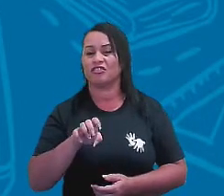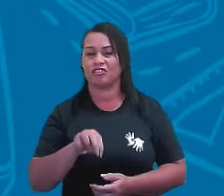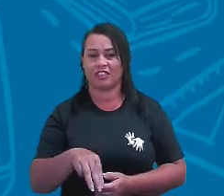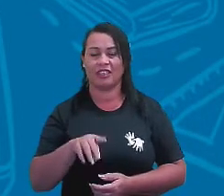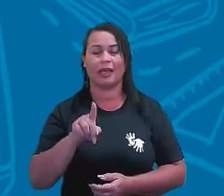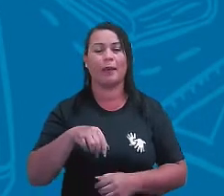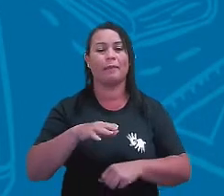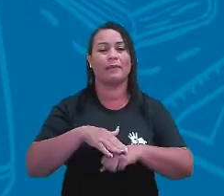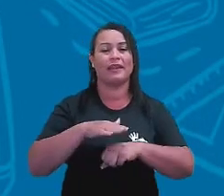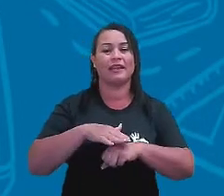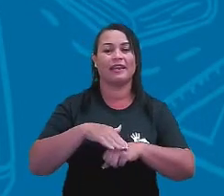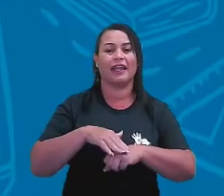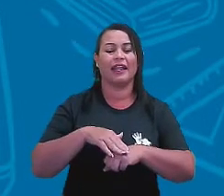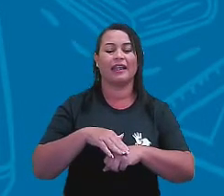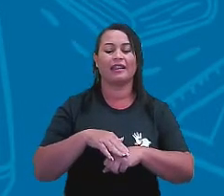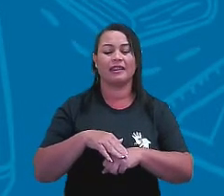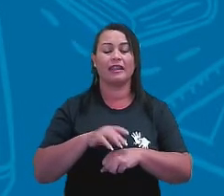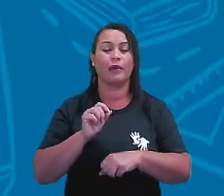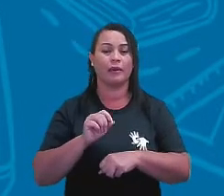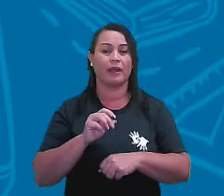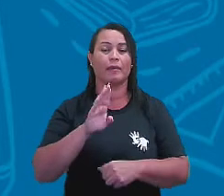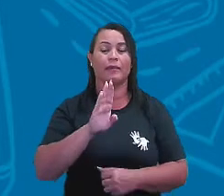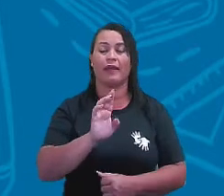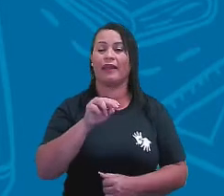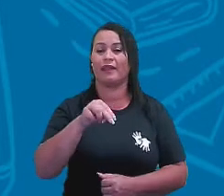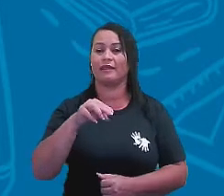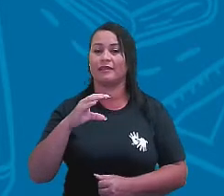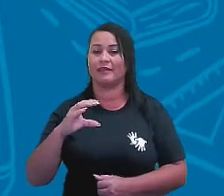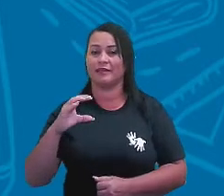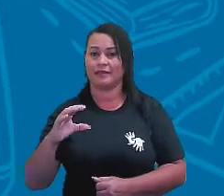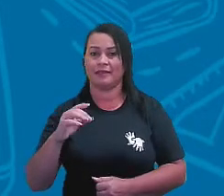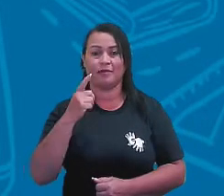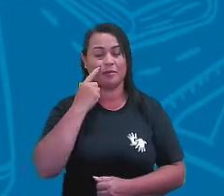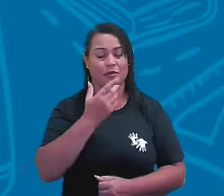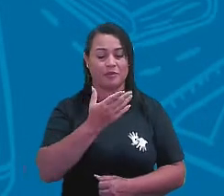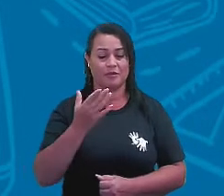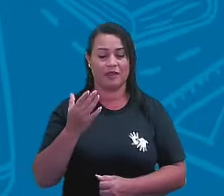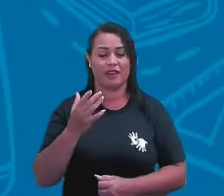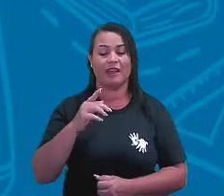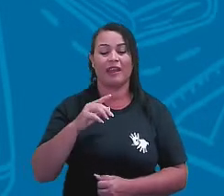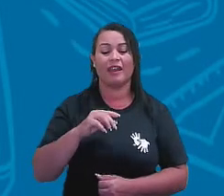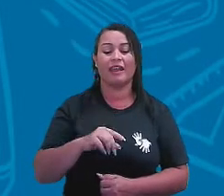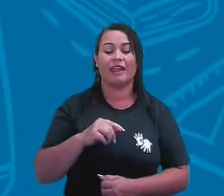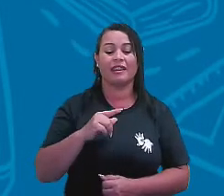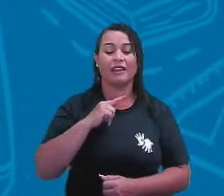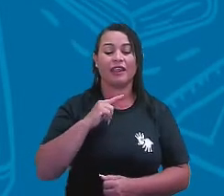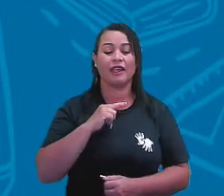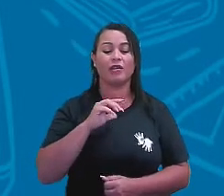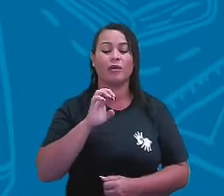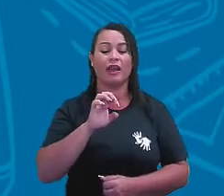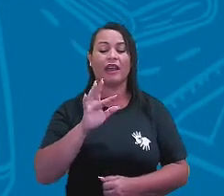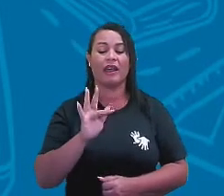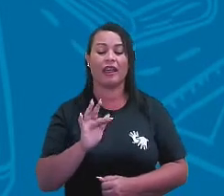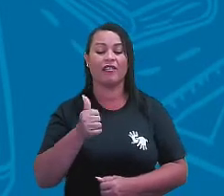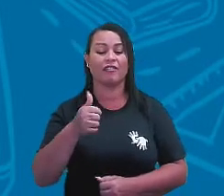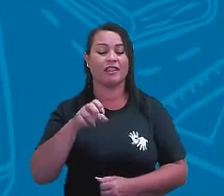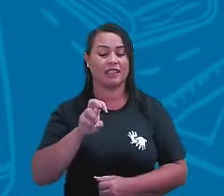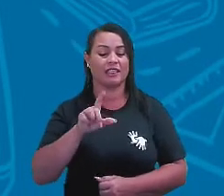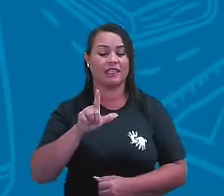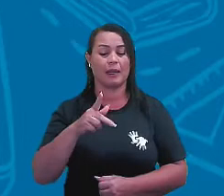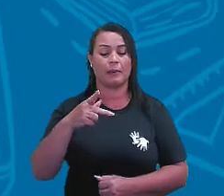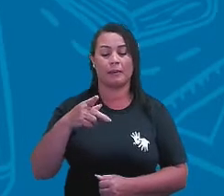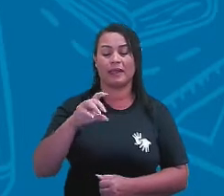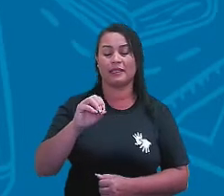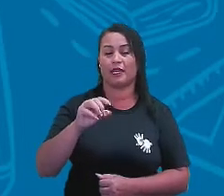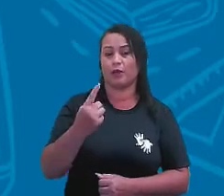Curricular é a EF15 LP01, tá? Onde diz que identificar a função social de textos